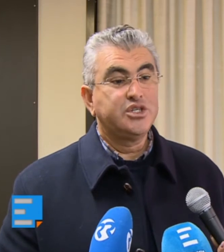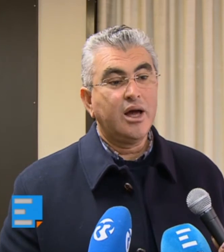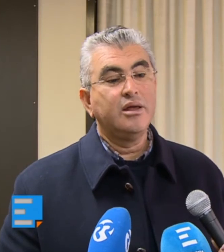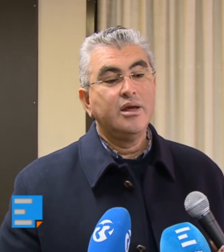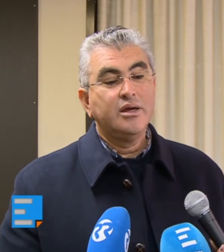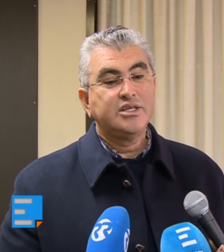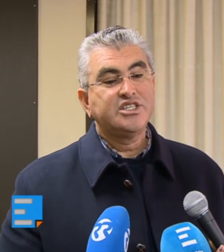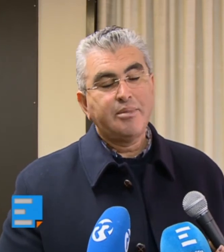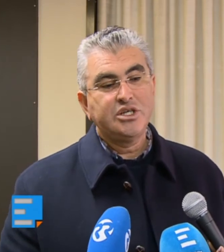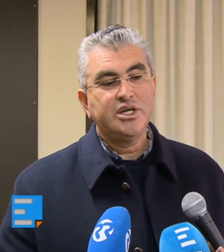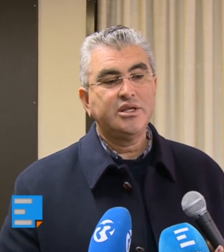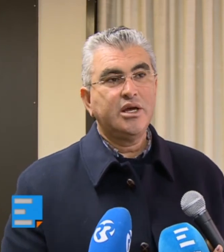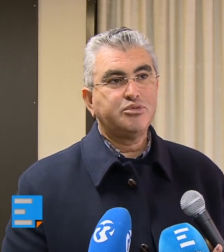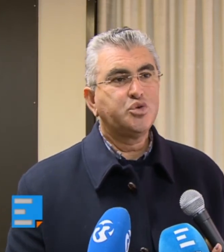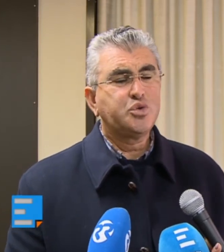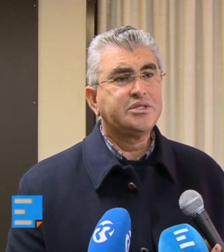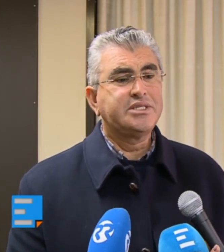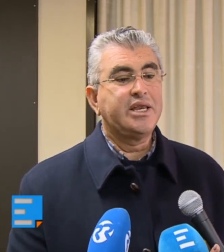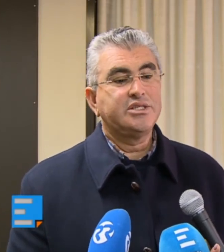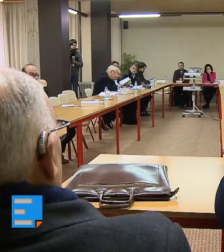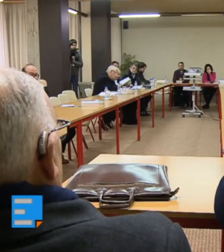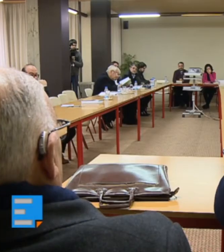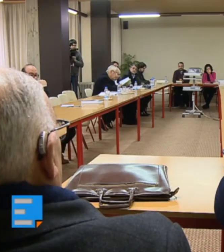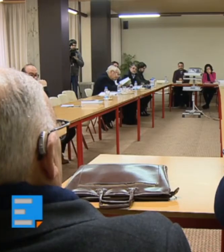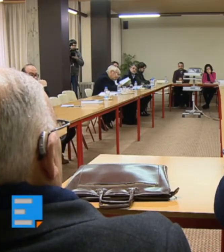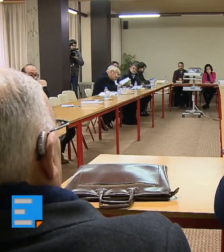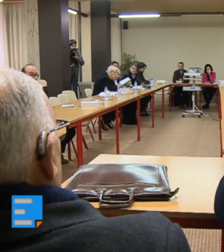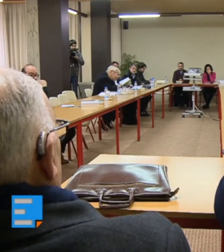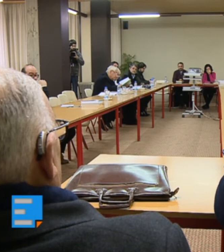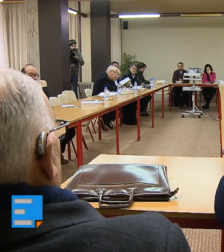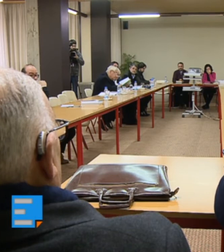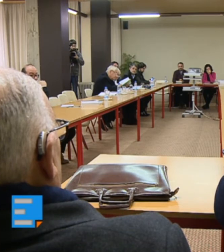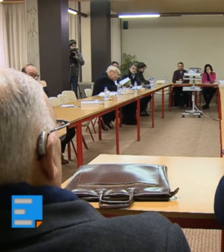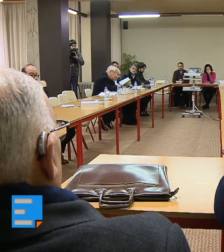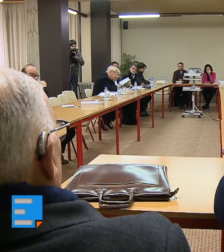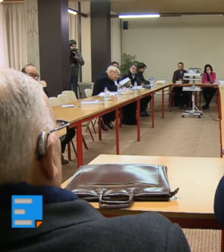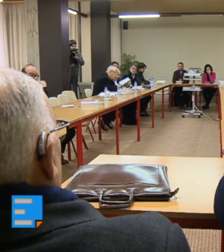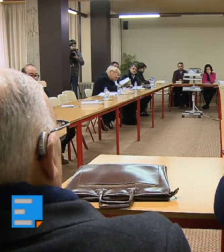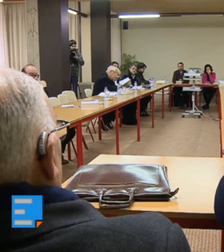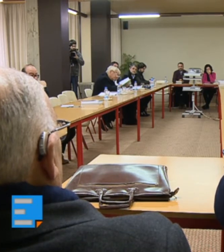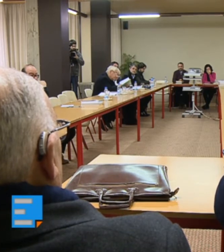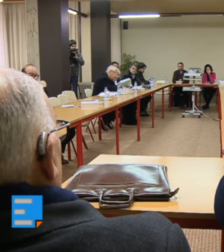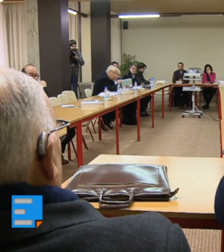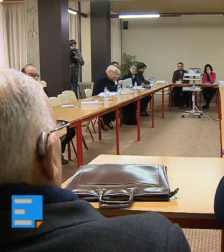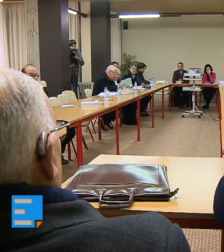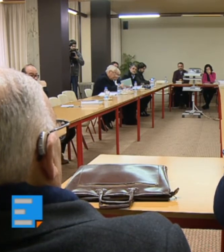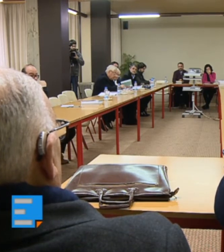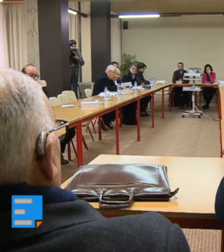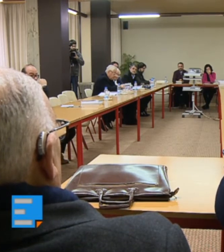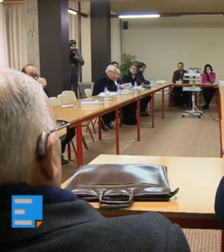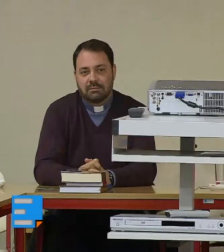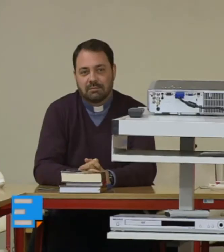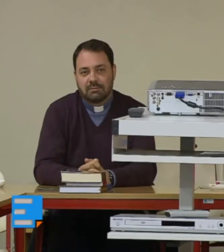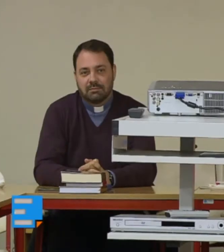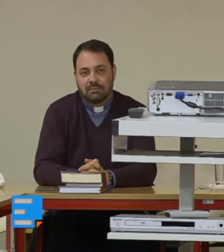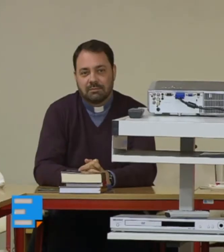público em geral e que seja abrangente a pessoas de todas as áreas. Durante a reunião dos reitores dos vários santuários do